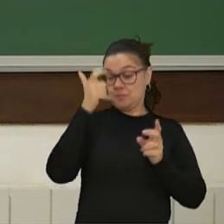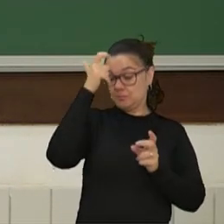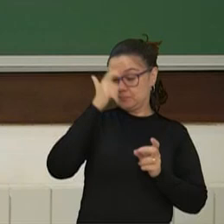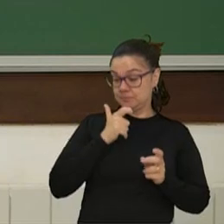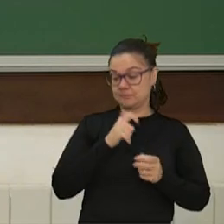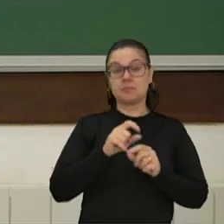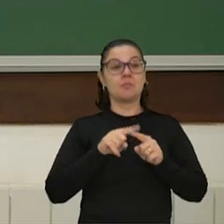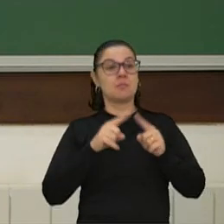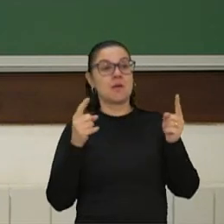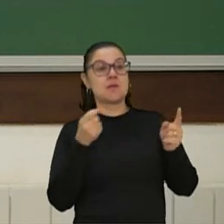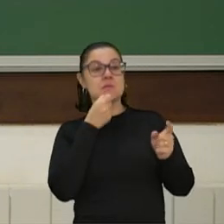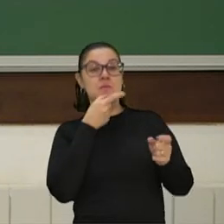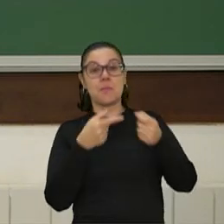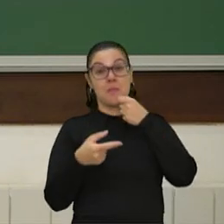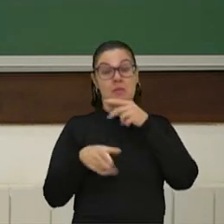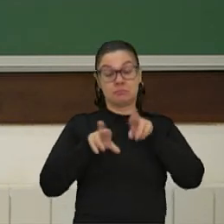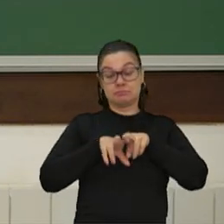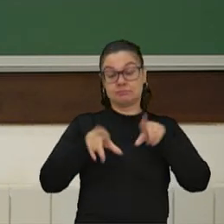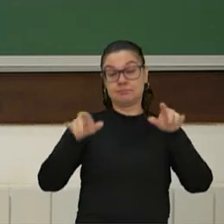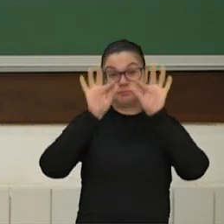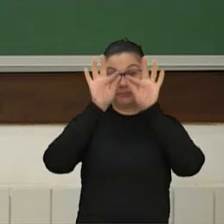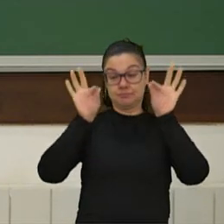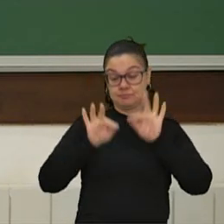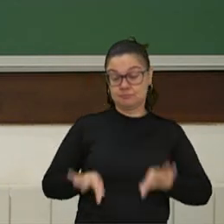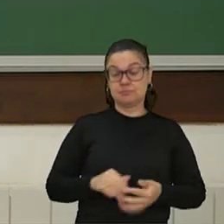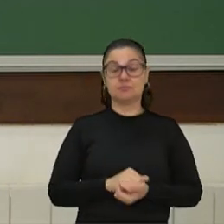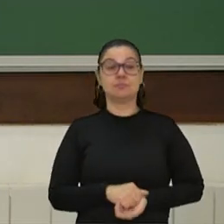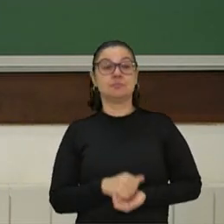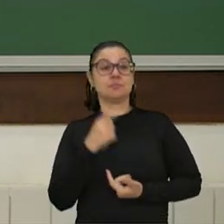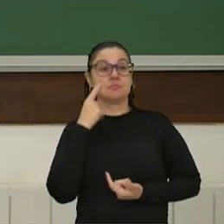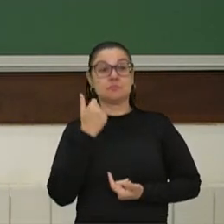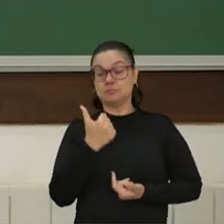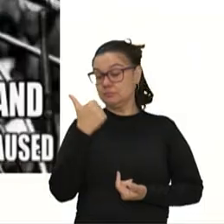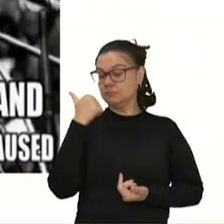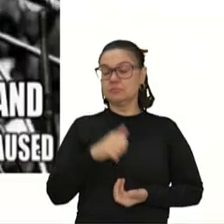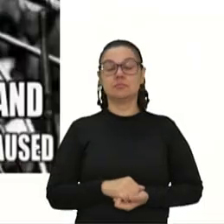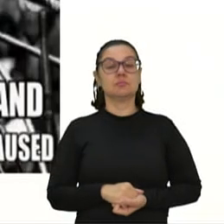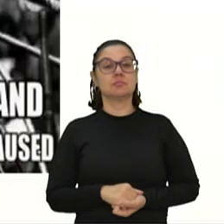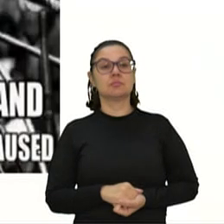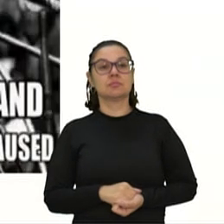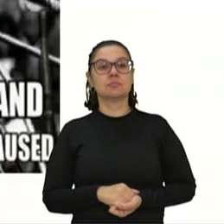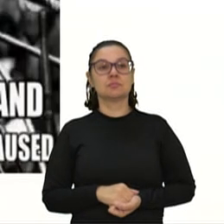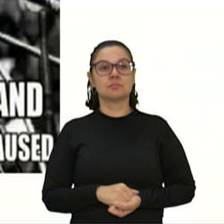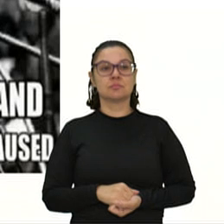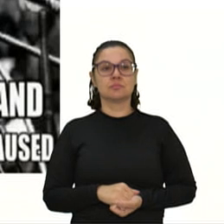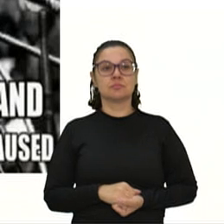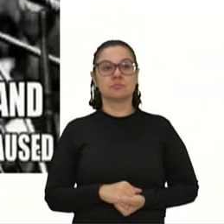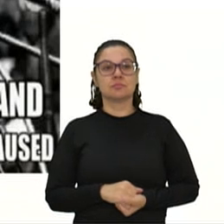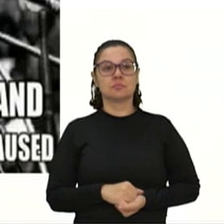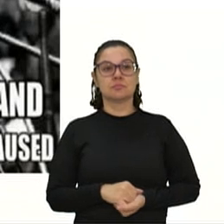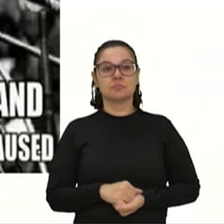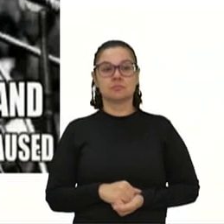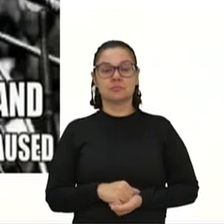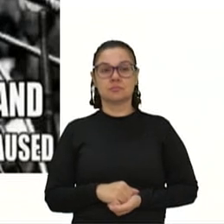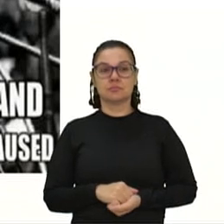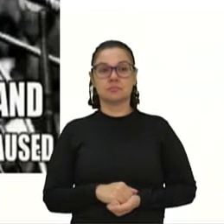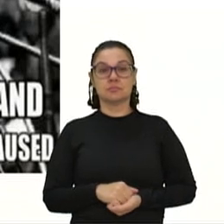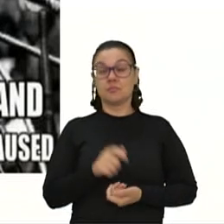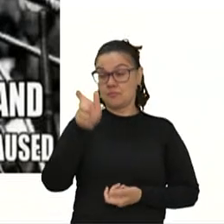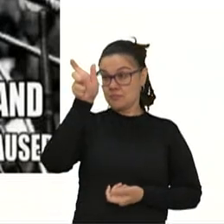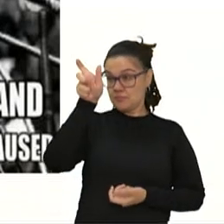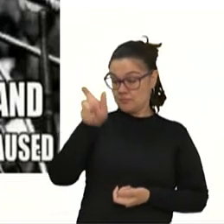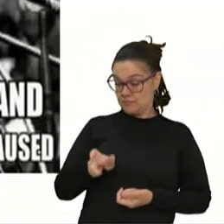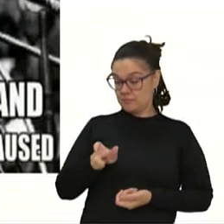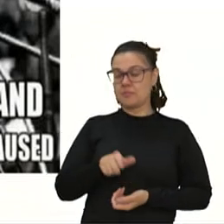personalidade, só que com frases diferentes. Então, vamos analisar, ó. Na primeira imagem, nós temos ali uma